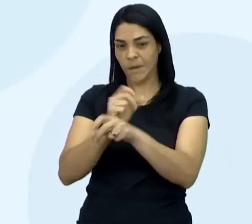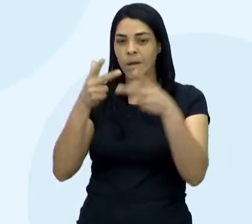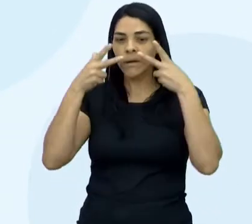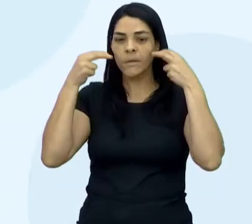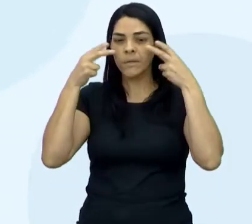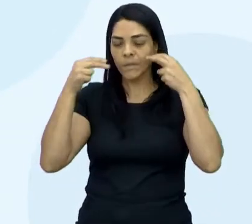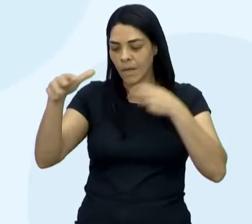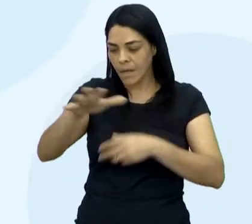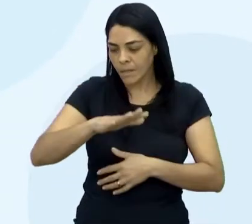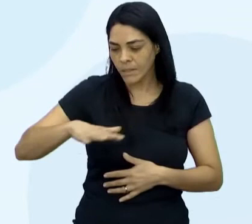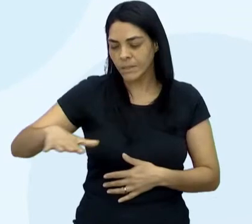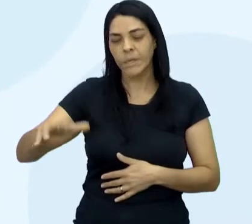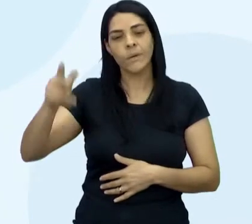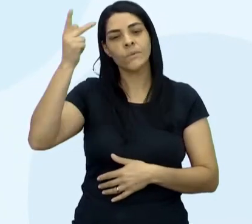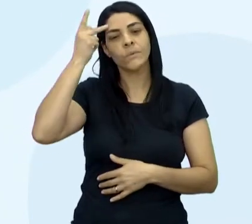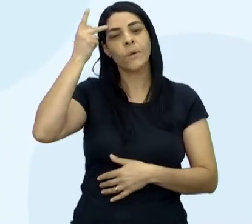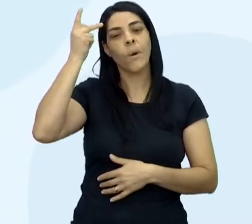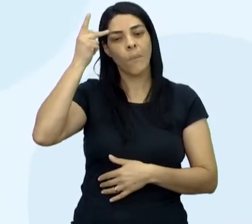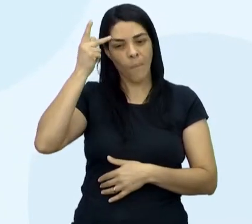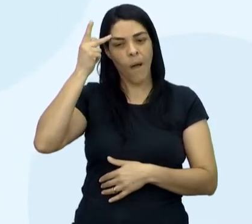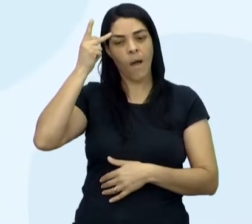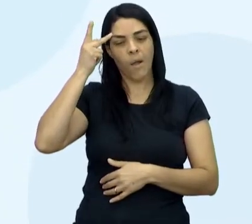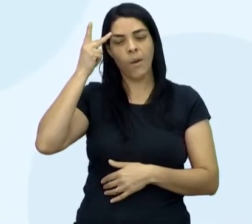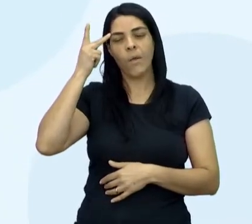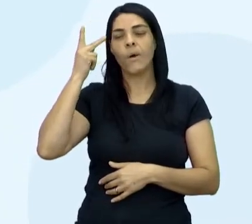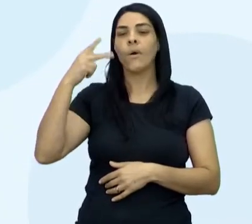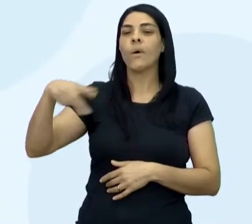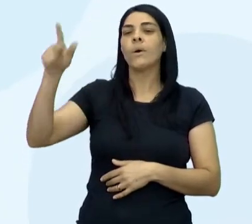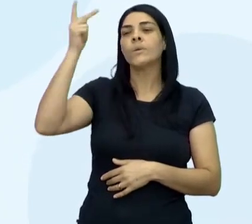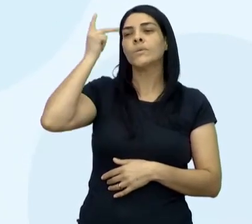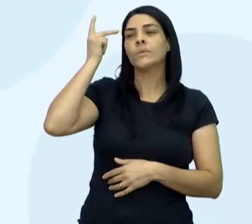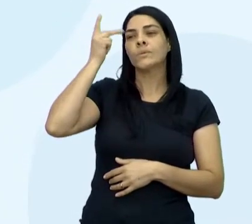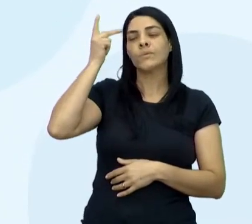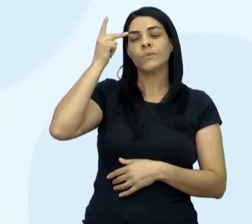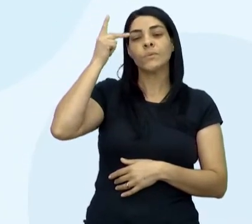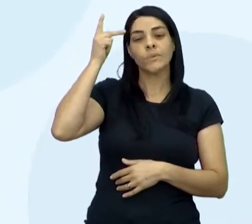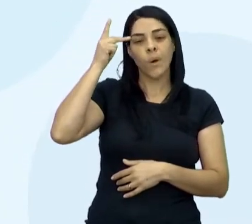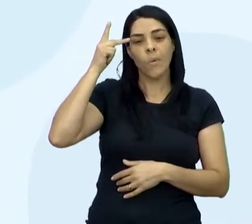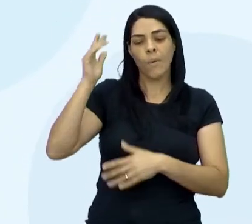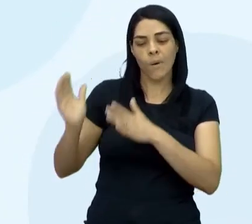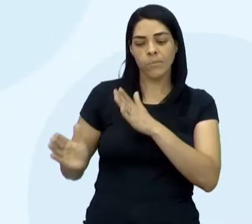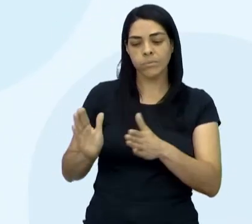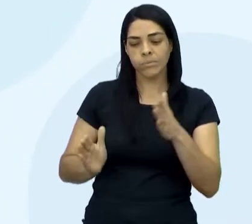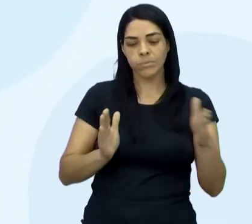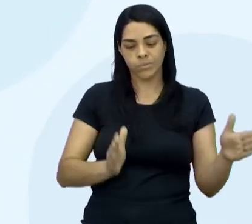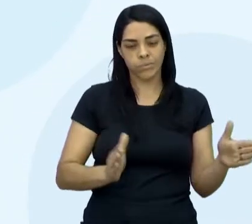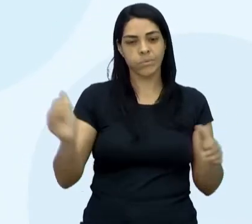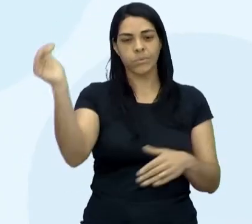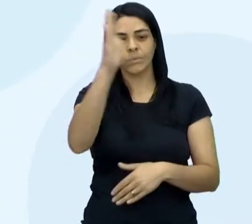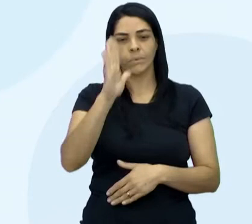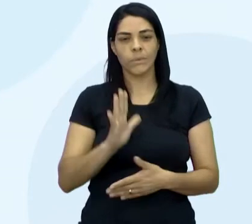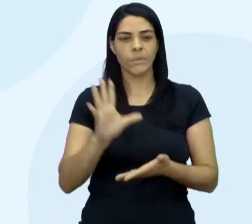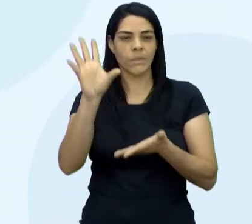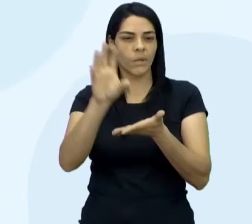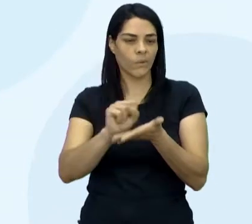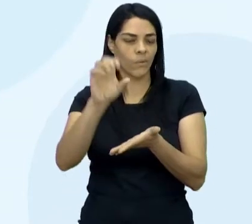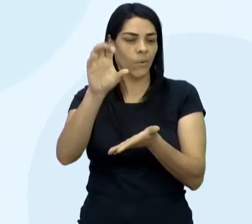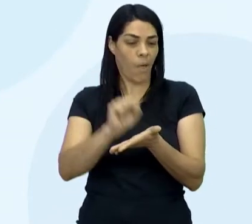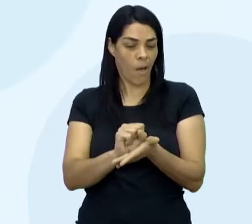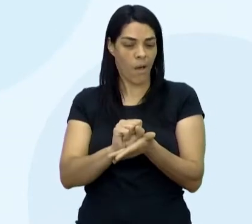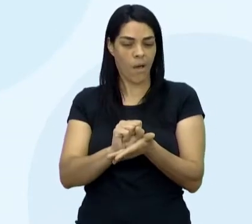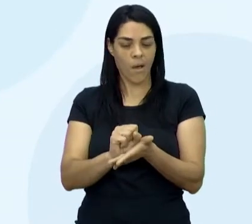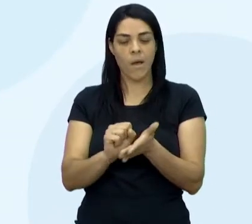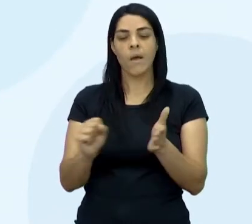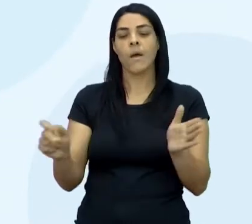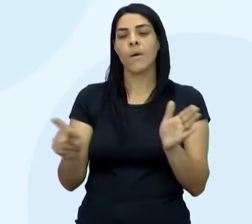região aqui de São Paulo uma vez que São Paulo durante um bom tempo durante o Brasil colônia foi uma cidade